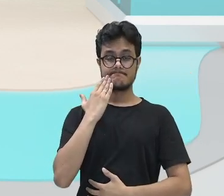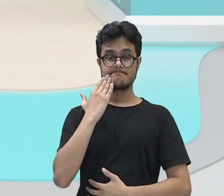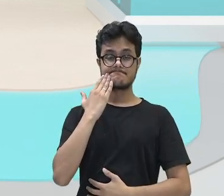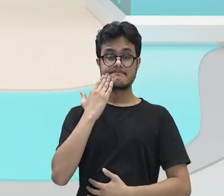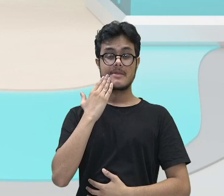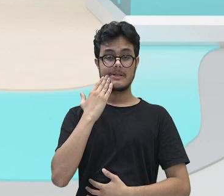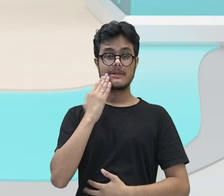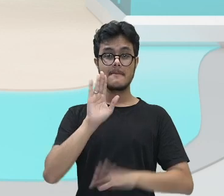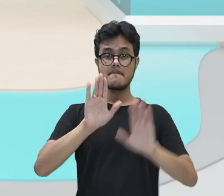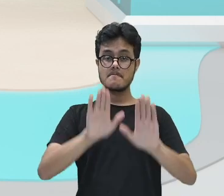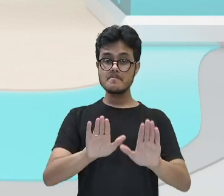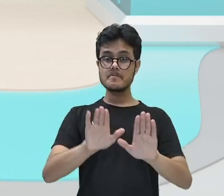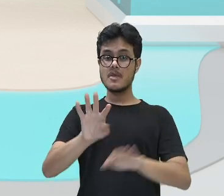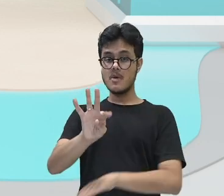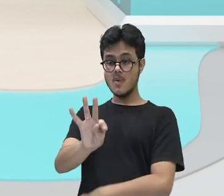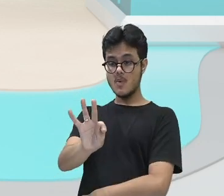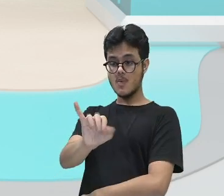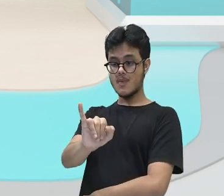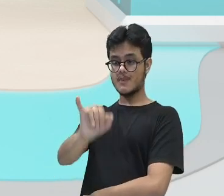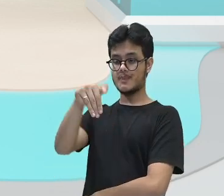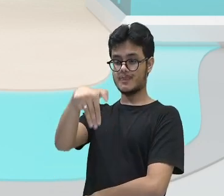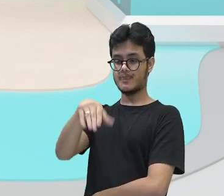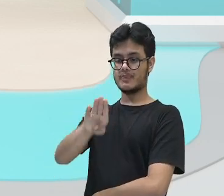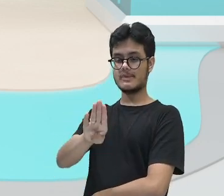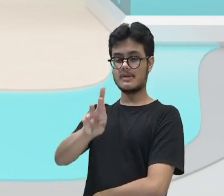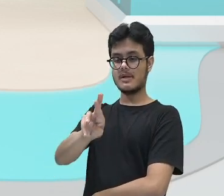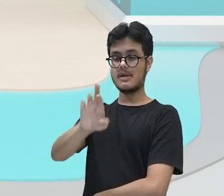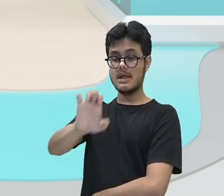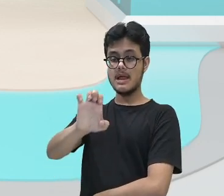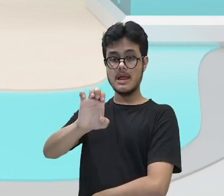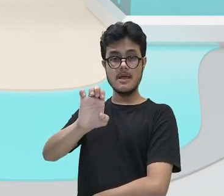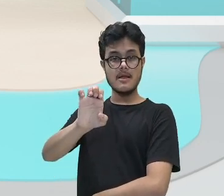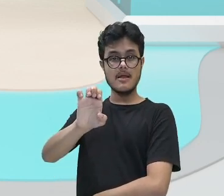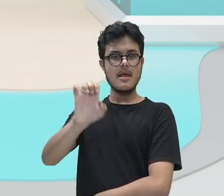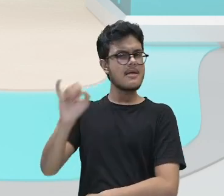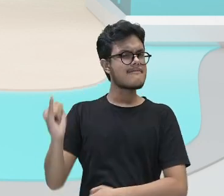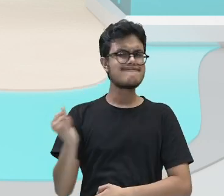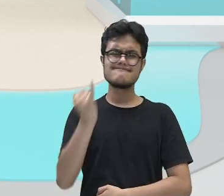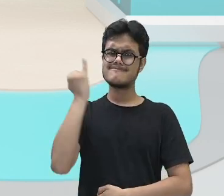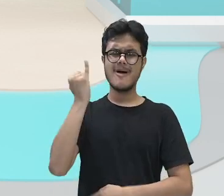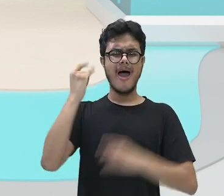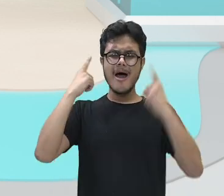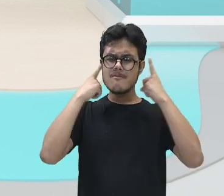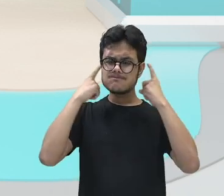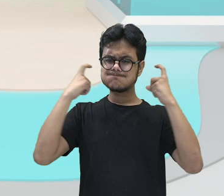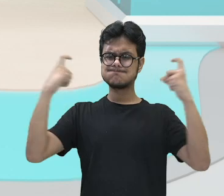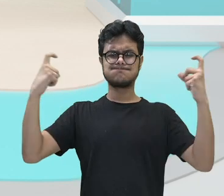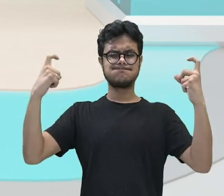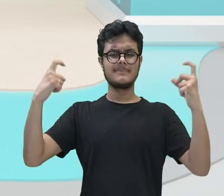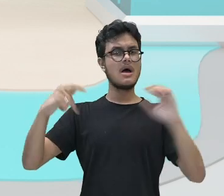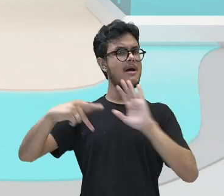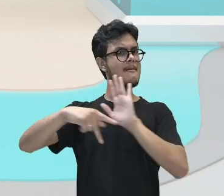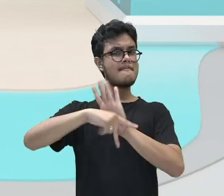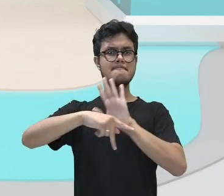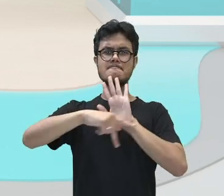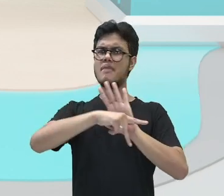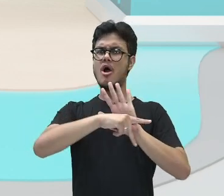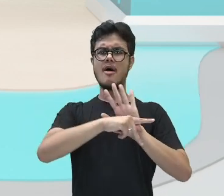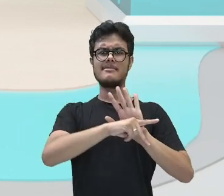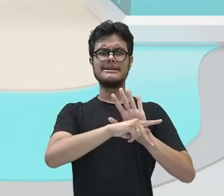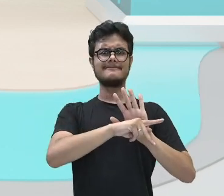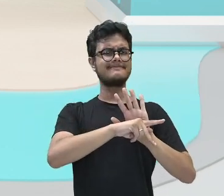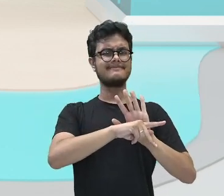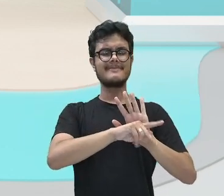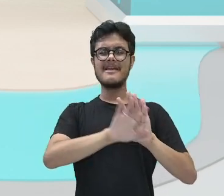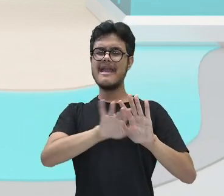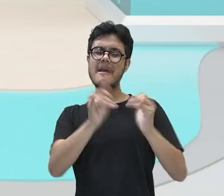Nós sabemos que o timbre é o quê? A identidade sonora do instrumento. Nós falamos também durante a nossa aula que o